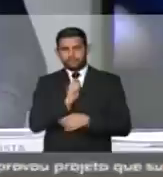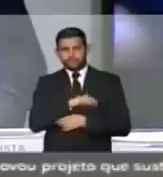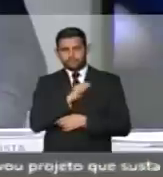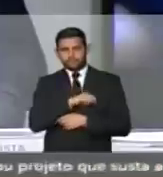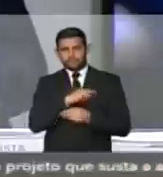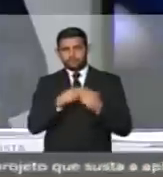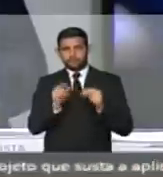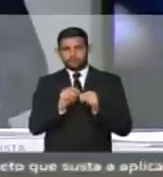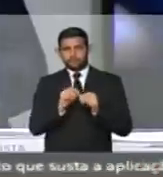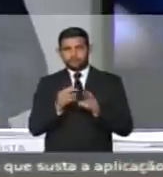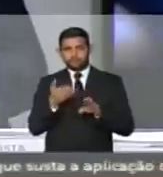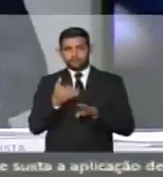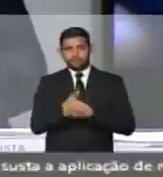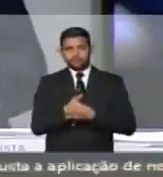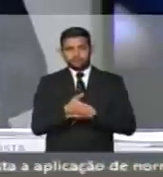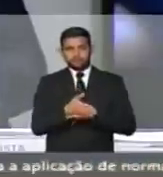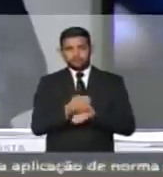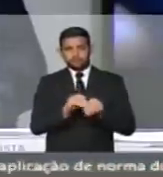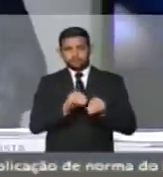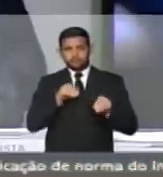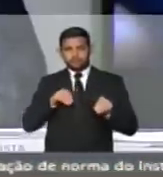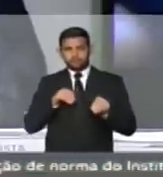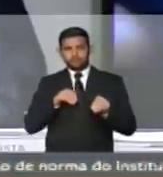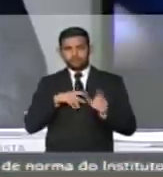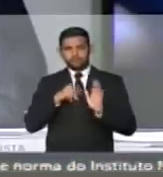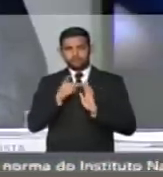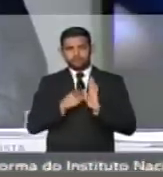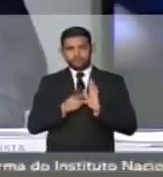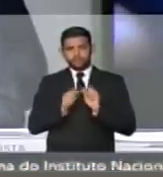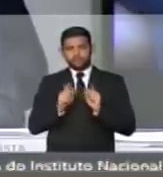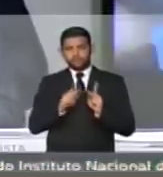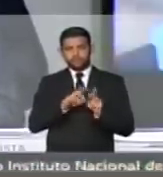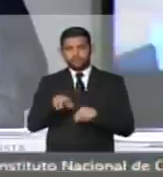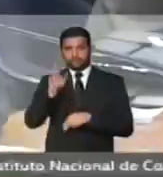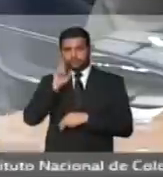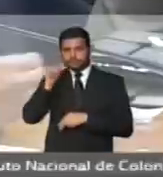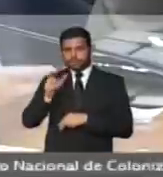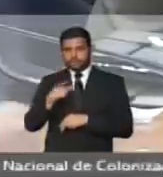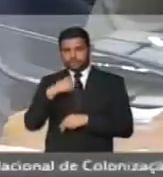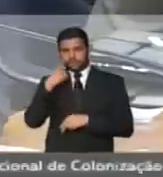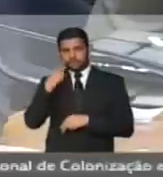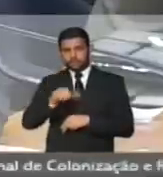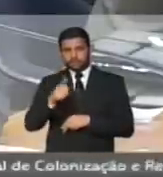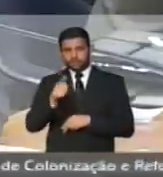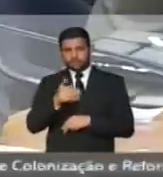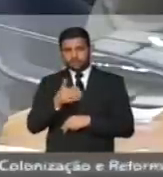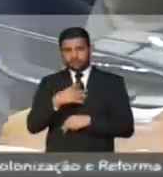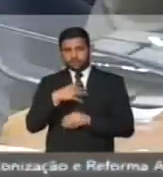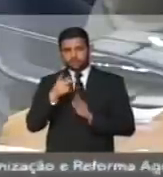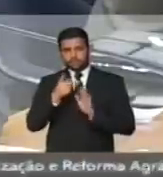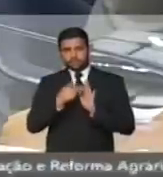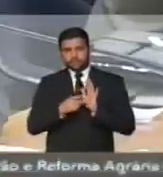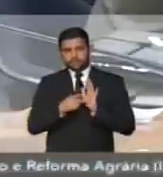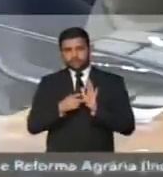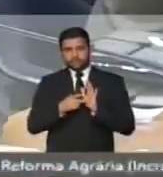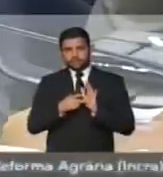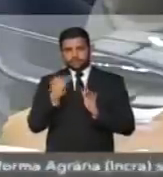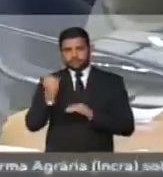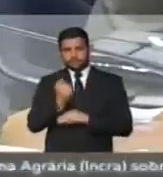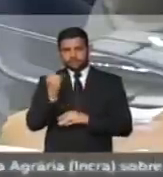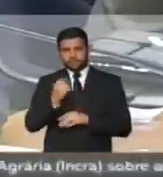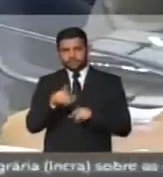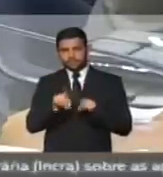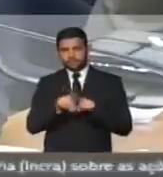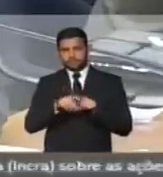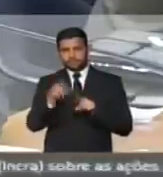Então, simplesmente entramos e saímos. Sim, e Vossa Senhoria avalia que esse é um projeto importante